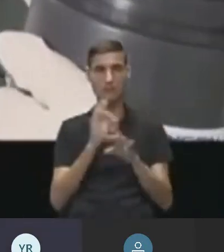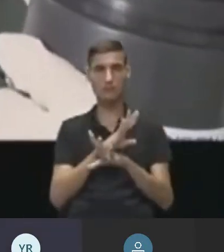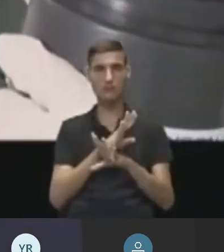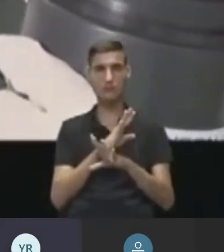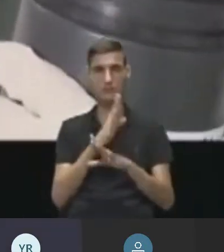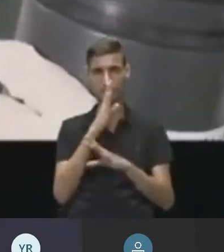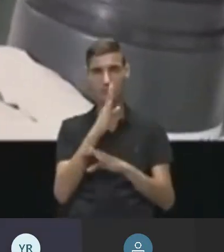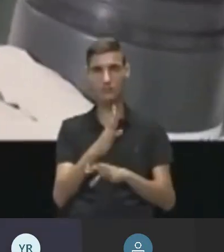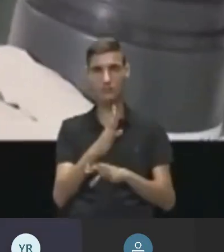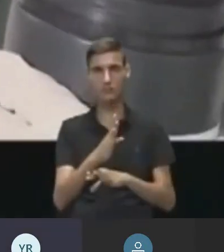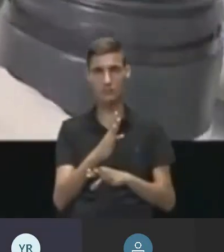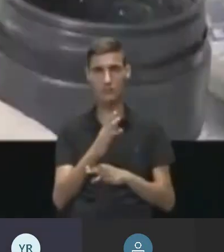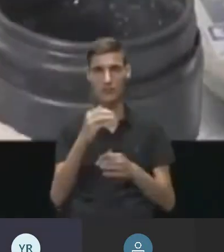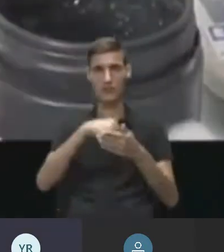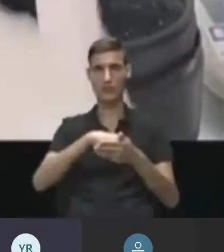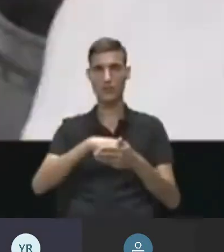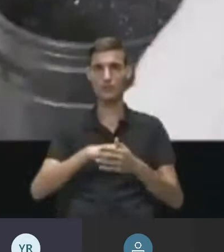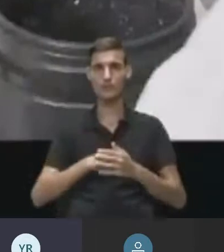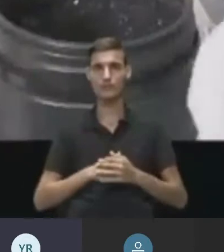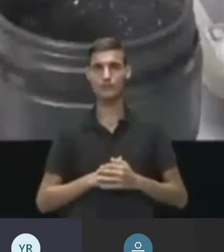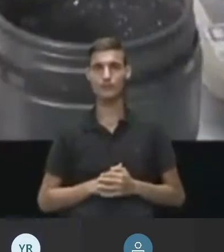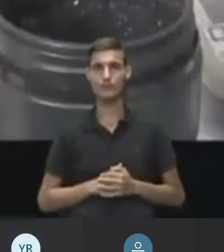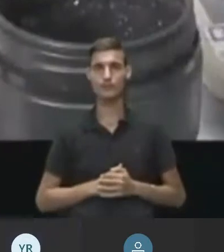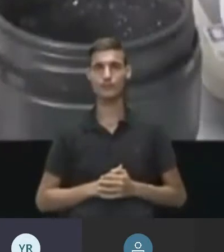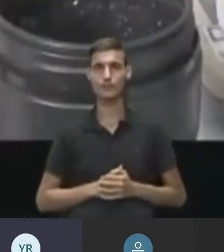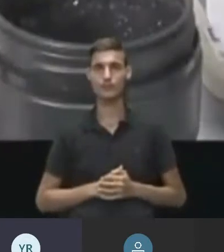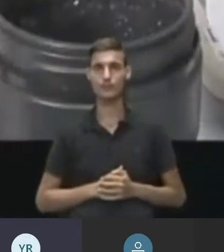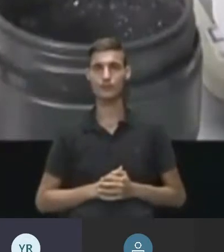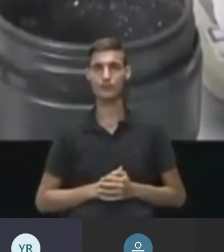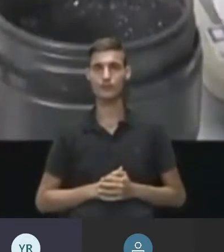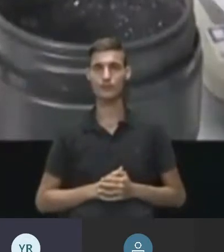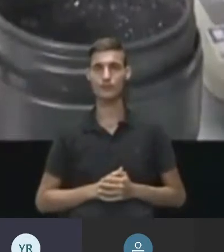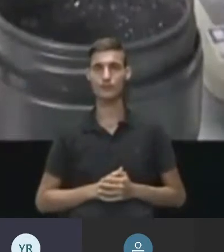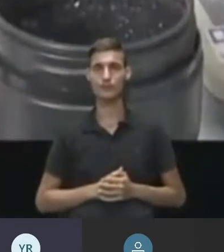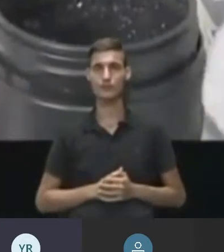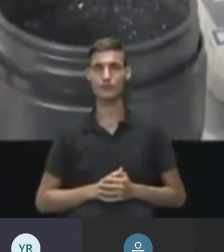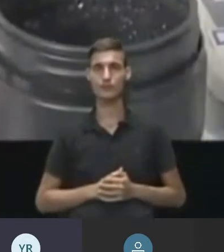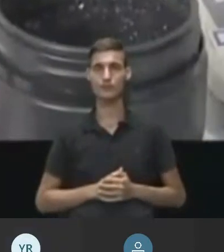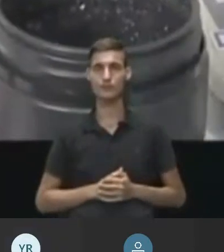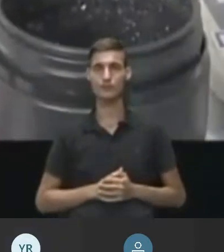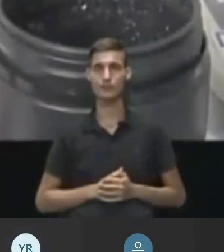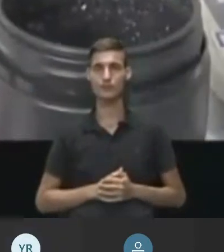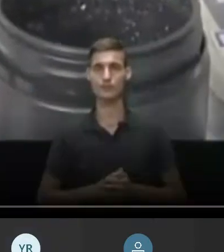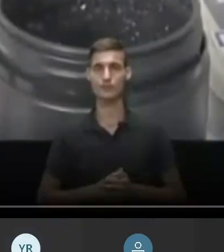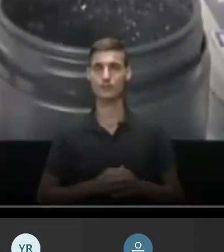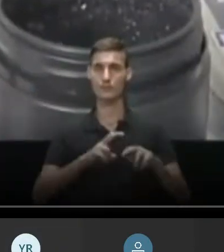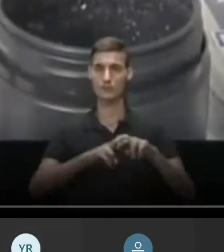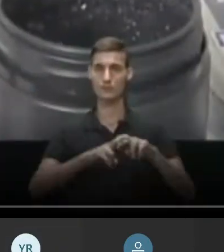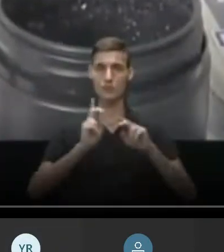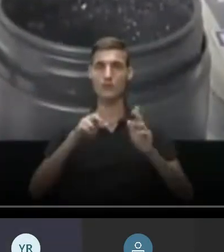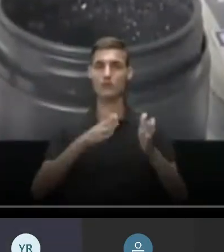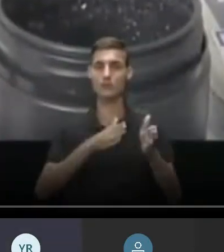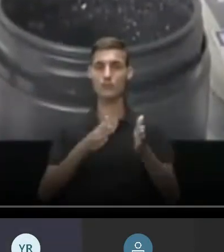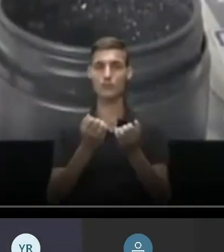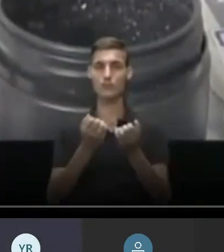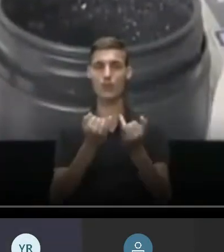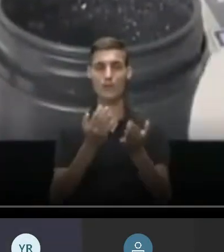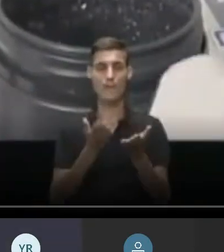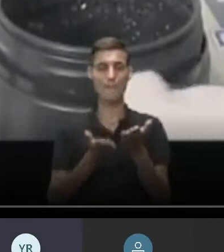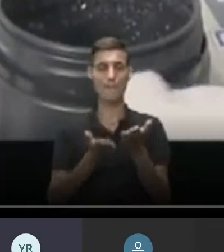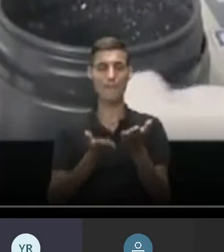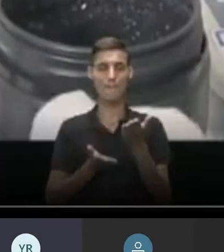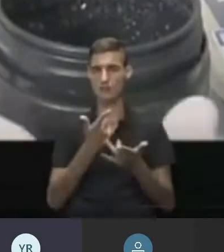ainda mais senhor ensinou que não pode. Isso. Ainda mais sendo ácido. Justo.